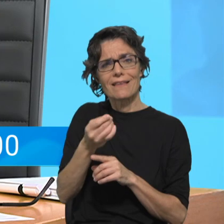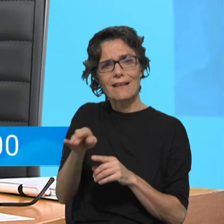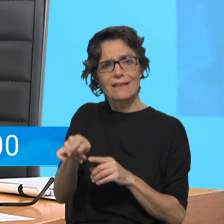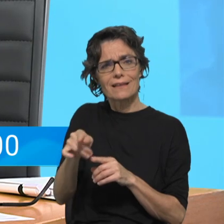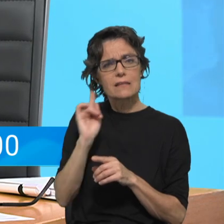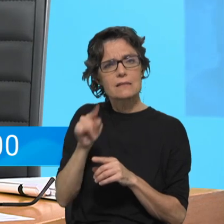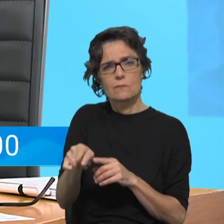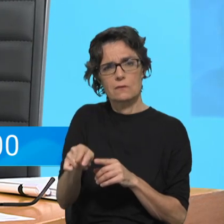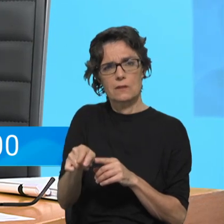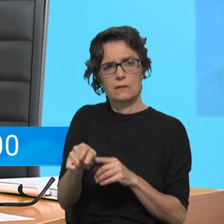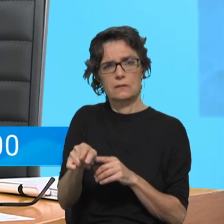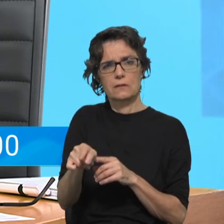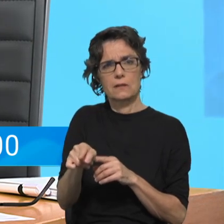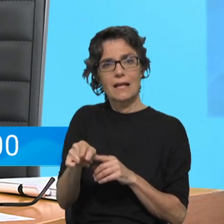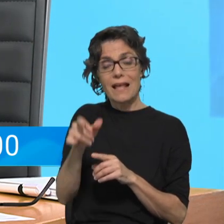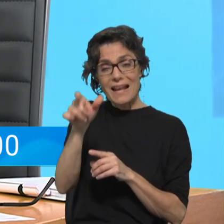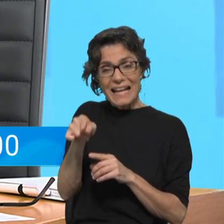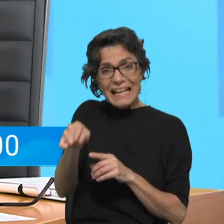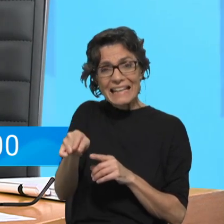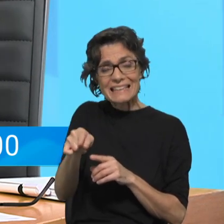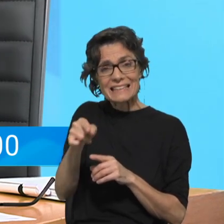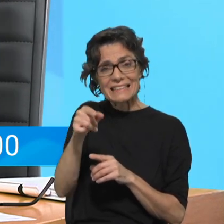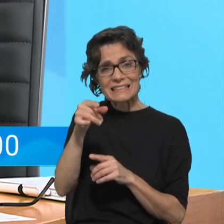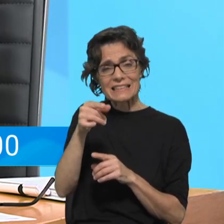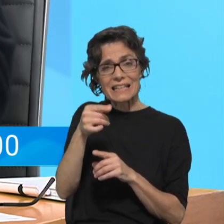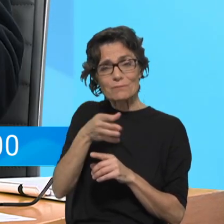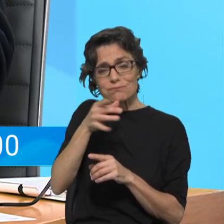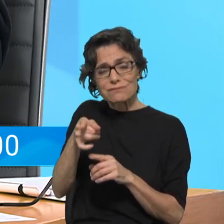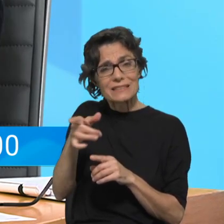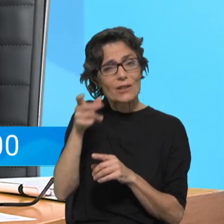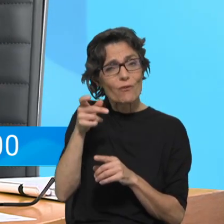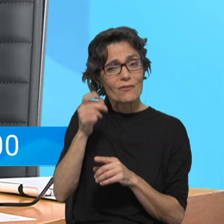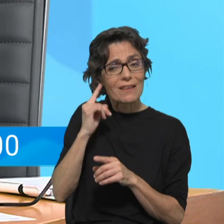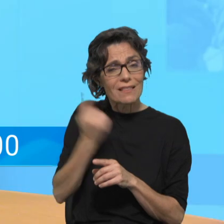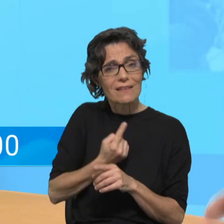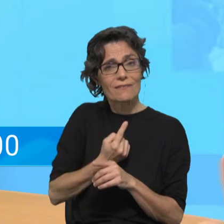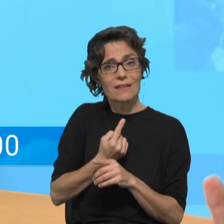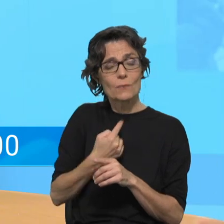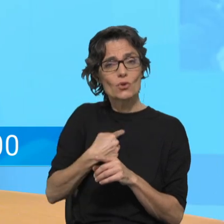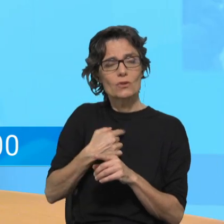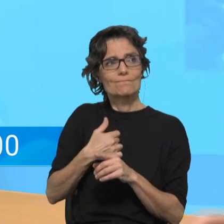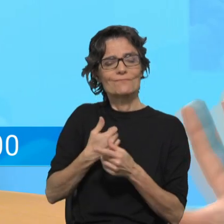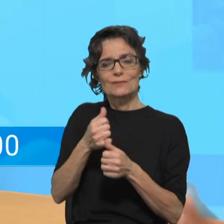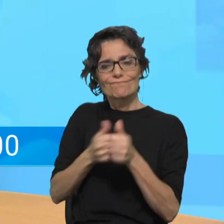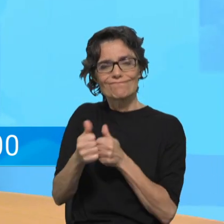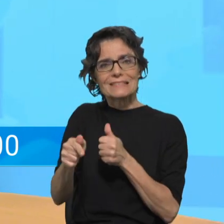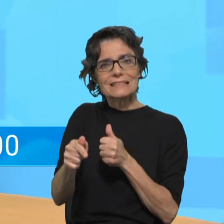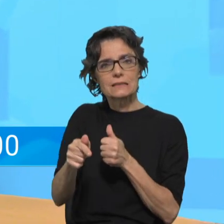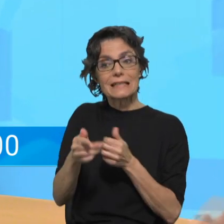temos que acreditar sempre na pessoa abusada sexualmente. Nós temos que nos substituir àquela pessoa no sentido de a